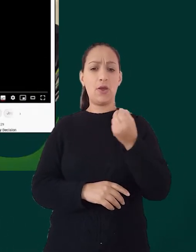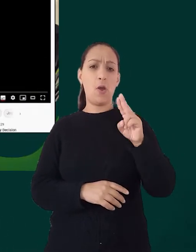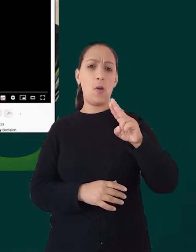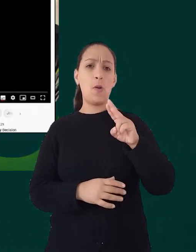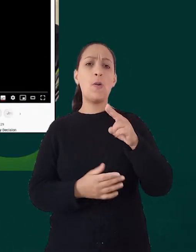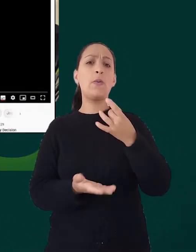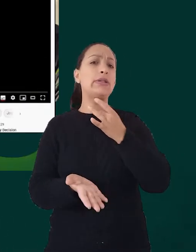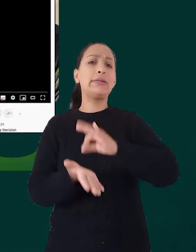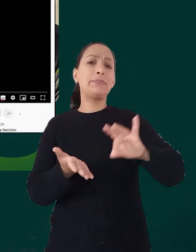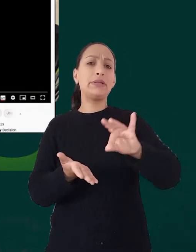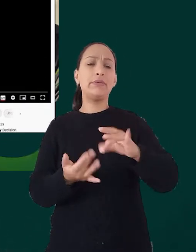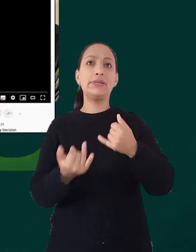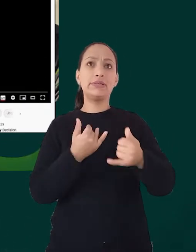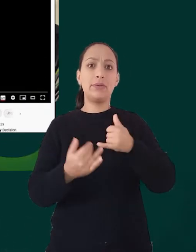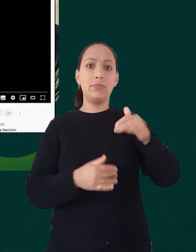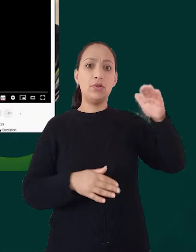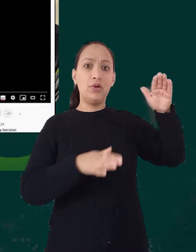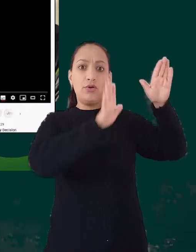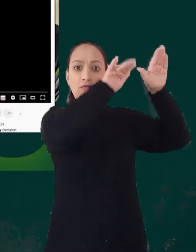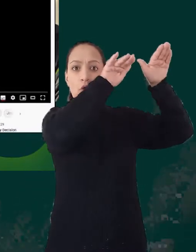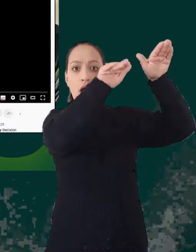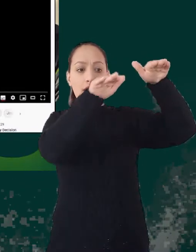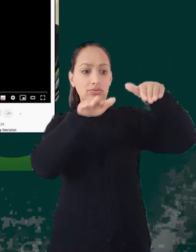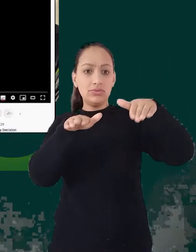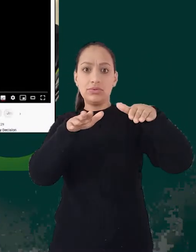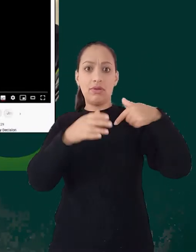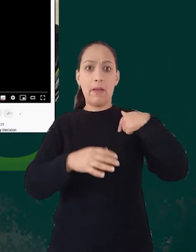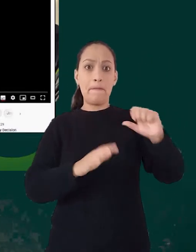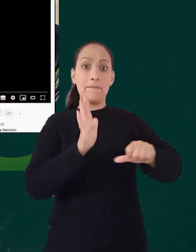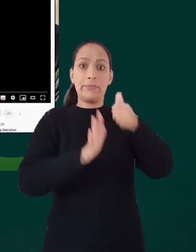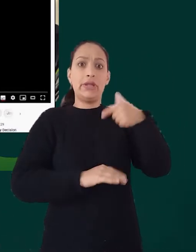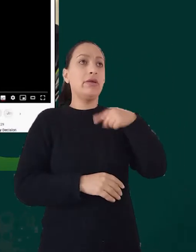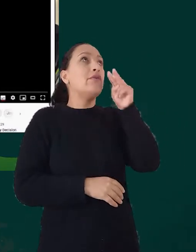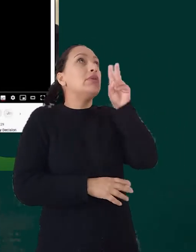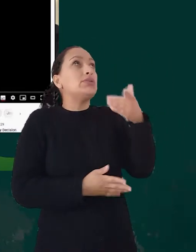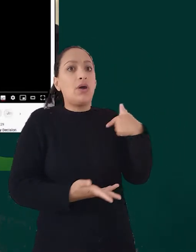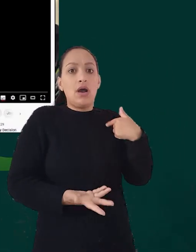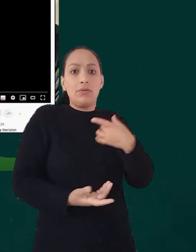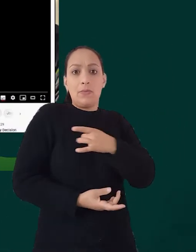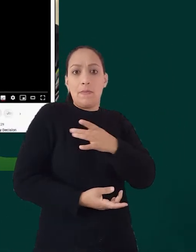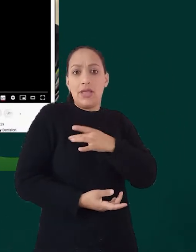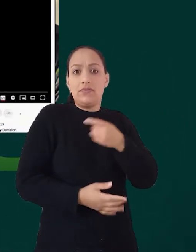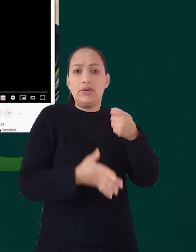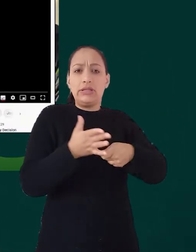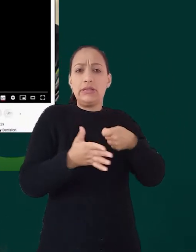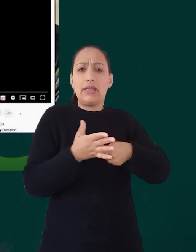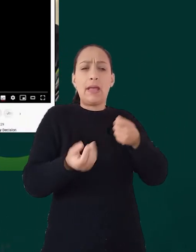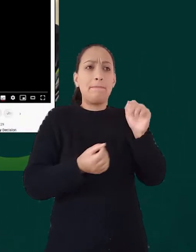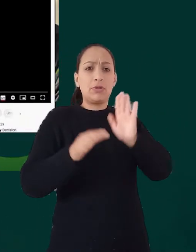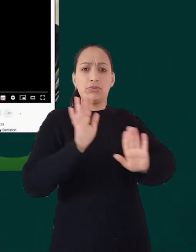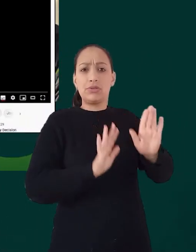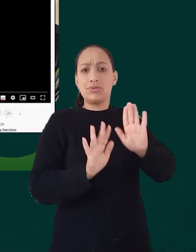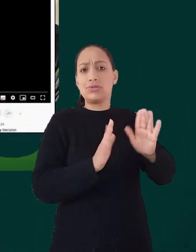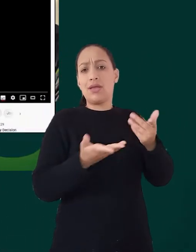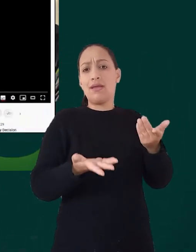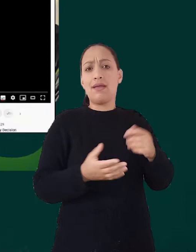inimigo voando. É o primeiro que eu vejo voando, eu vou ficar com medo, eu vou tentar me proteger. Mas daí eu percebo, eu tenho aqui um arco e flecha,